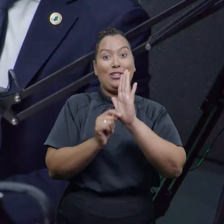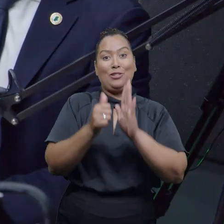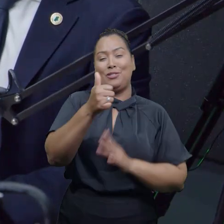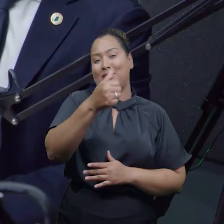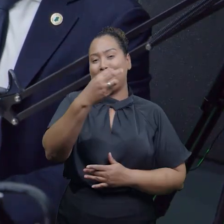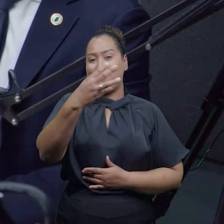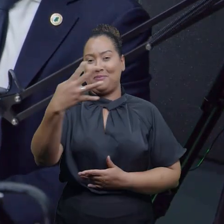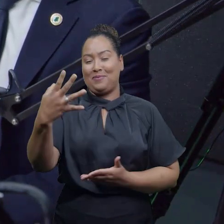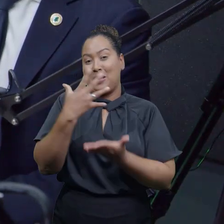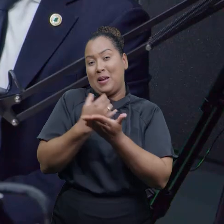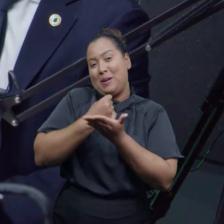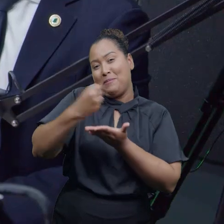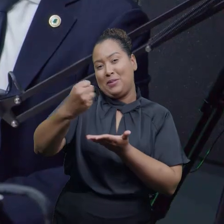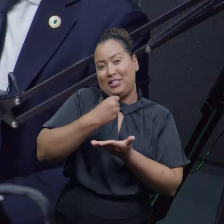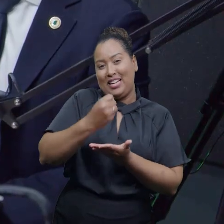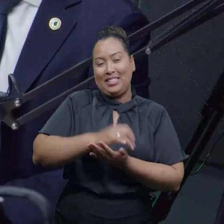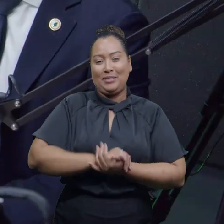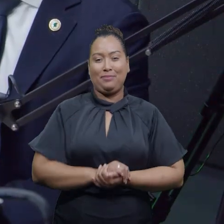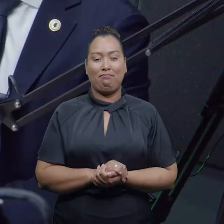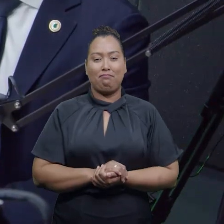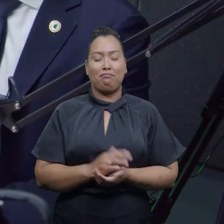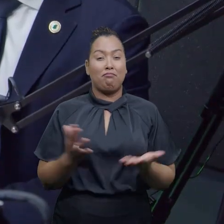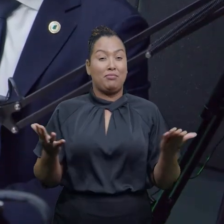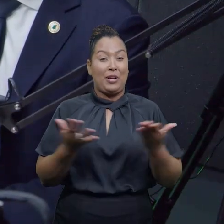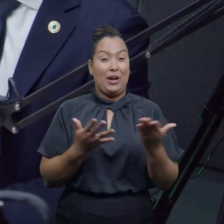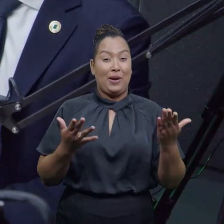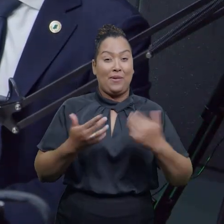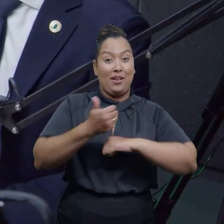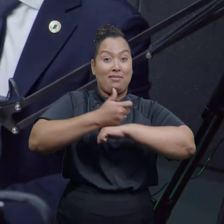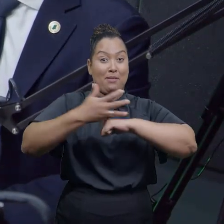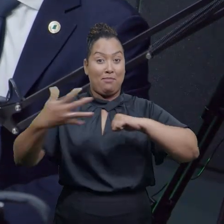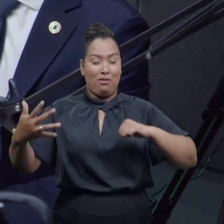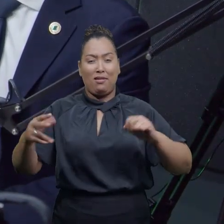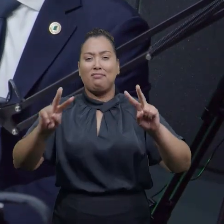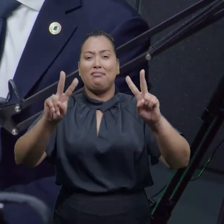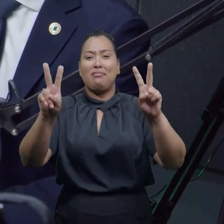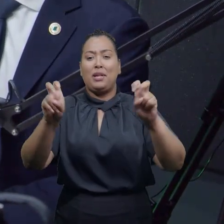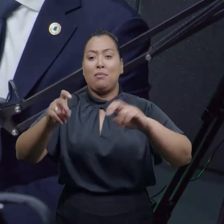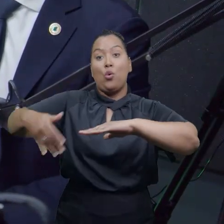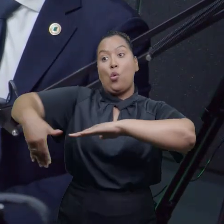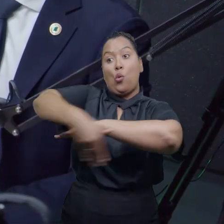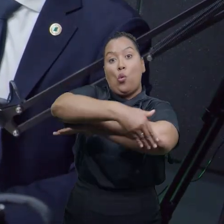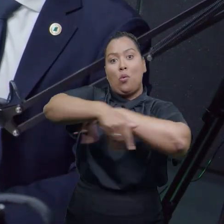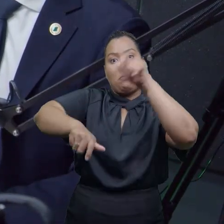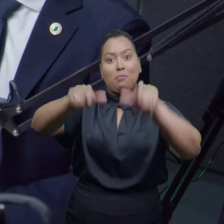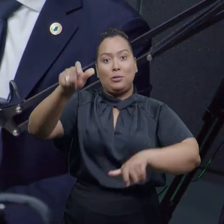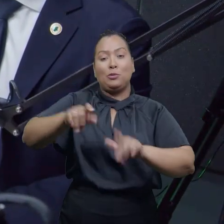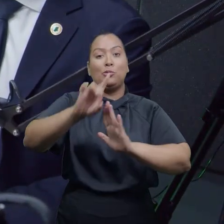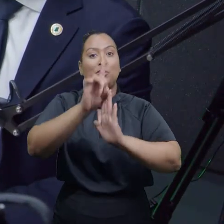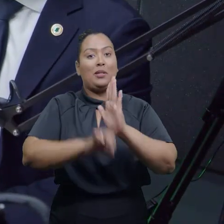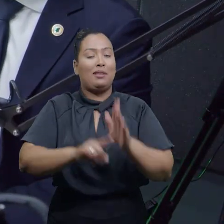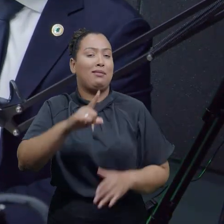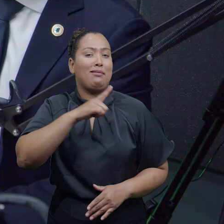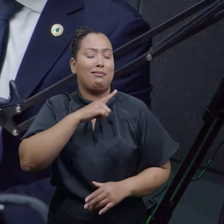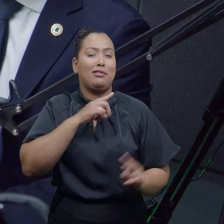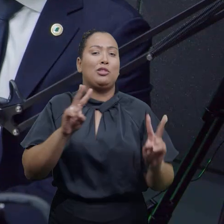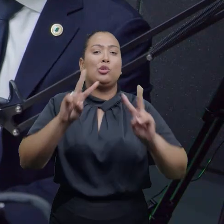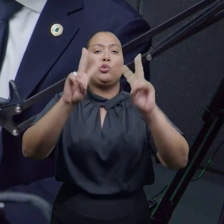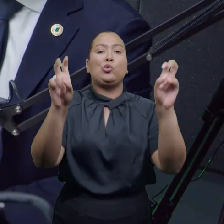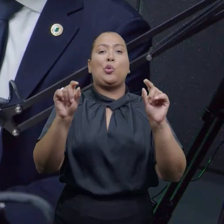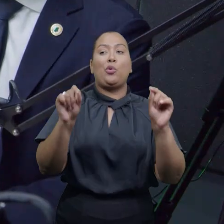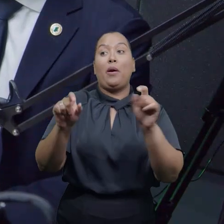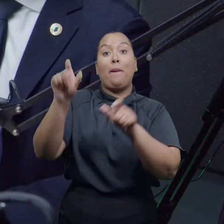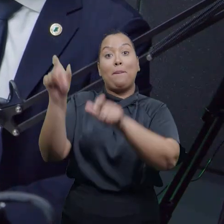Artigo 134. Nessa temporada, a gente está tratando do tema A Rua Tem Direitos, falando